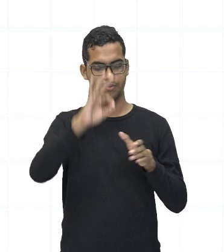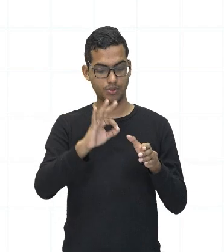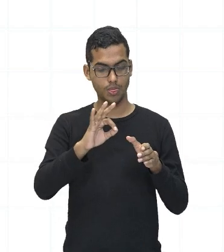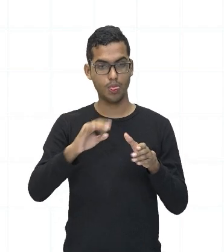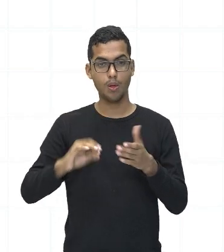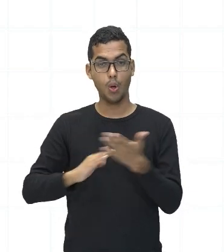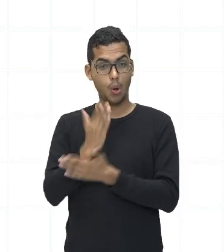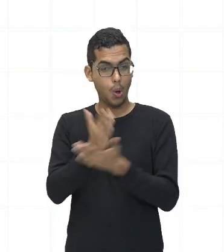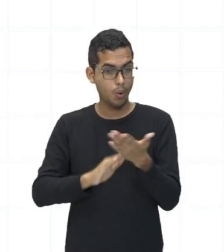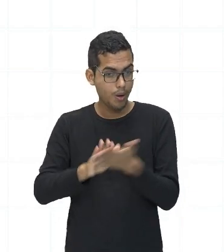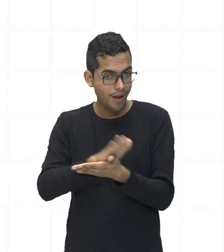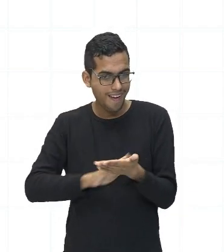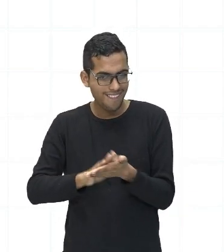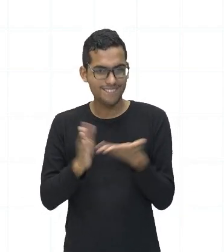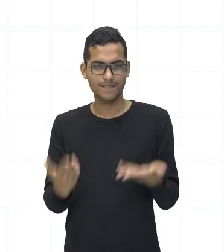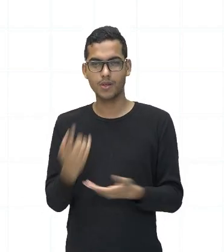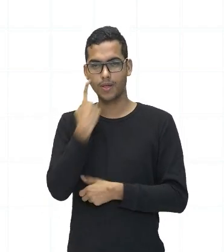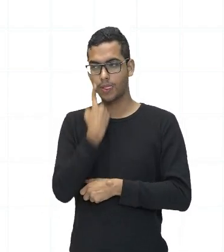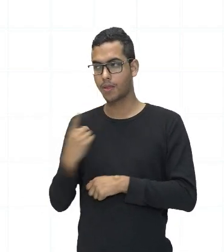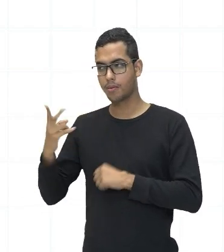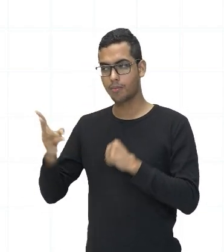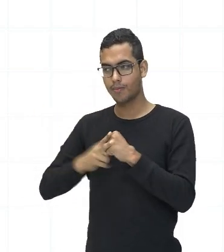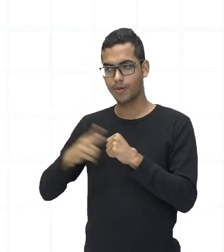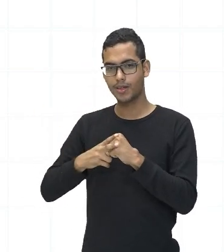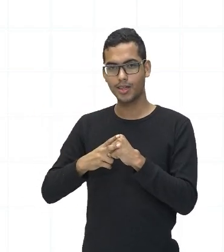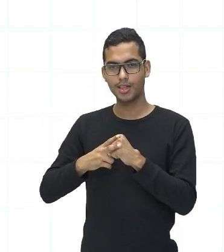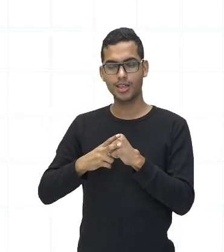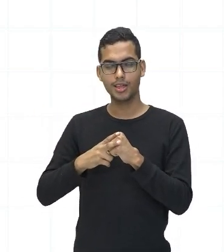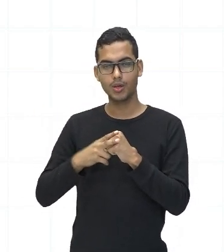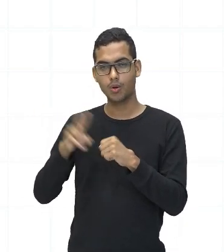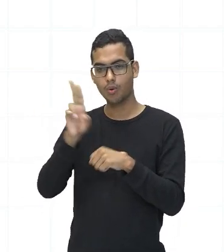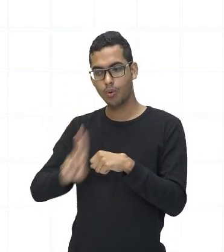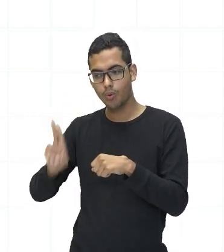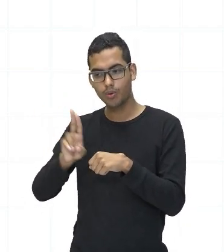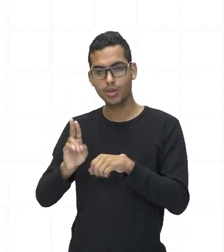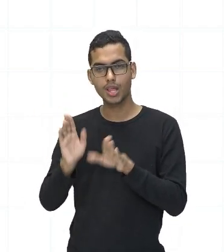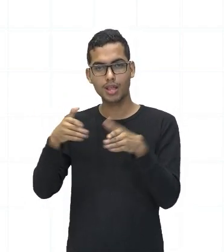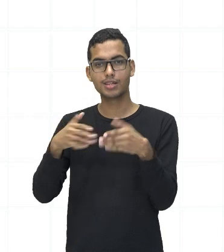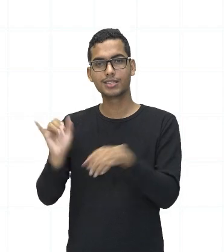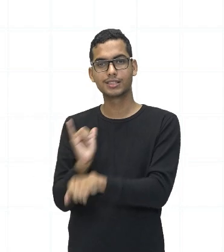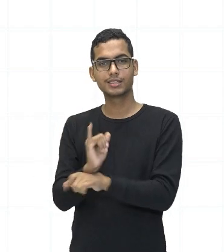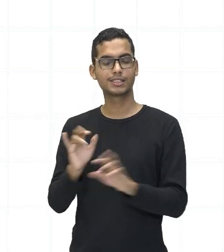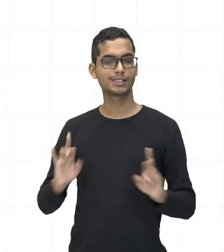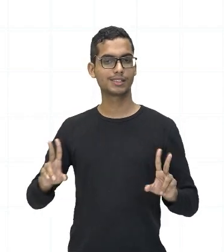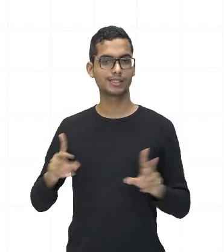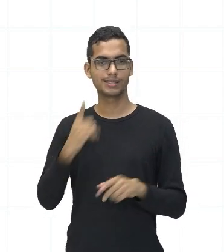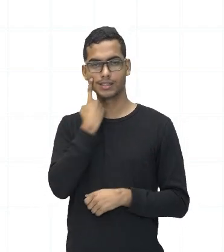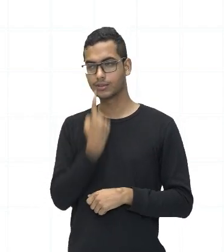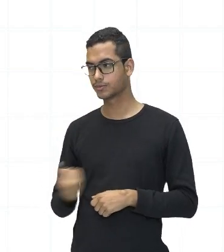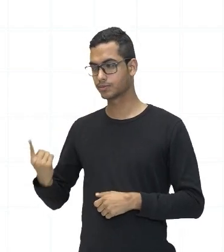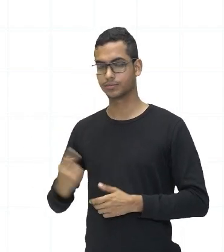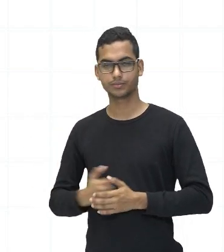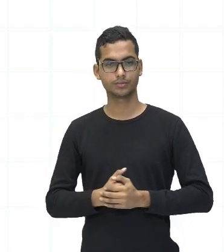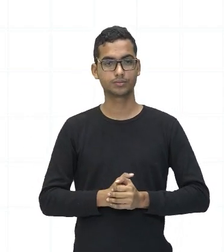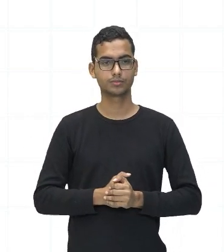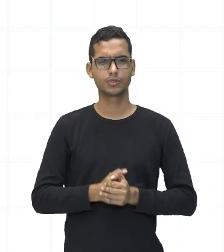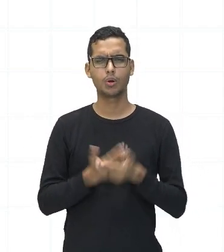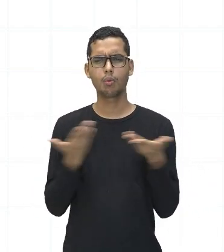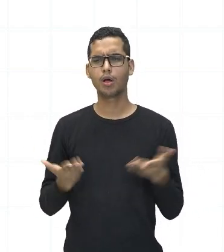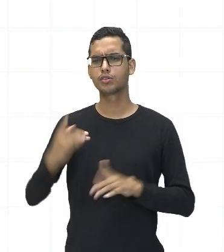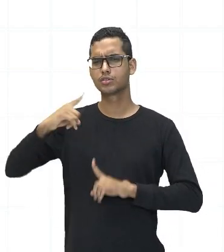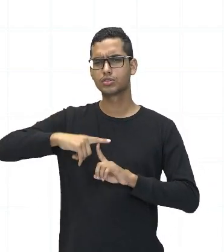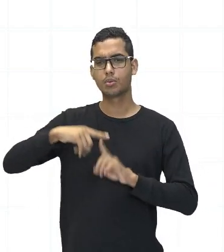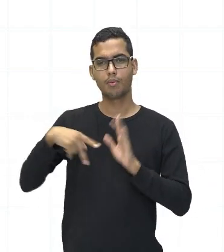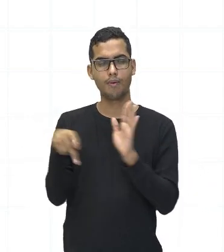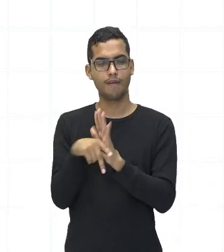em uma forma diferente, em um modo diferente, que é justamente nossa segunda pergunta ali. Qual o modo verbal presente,